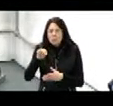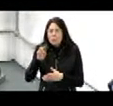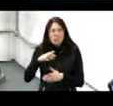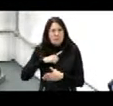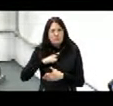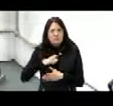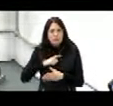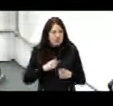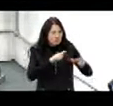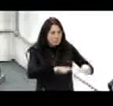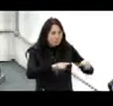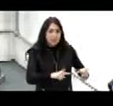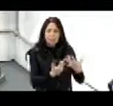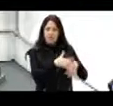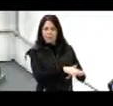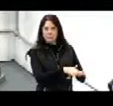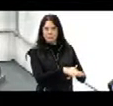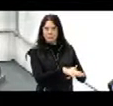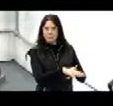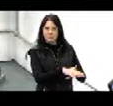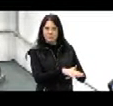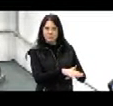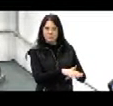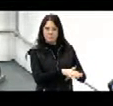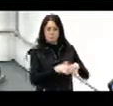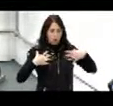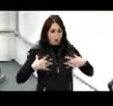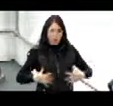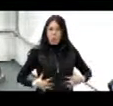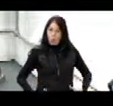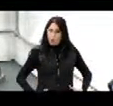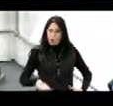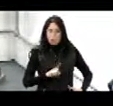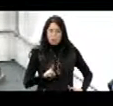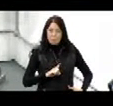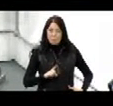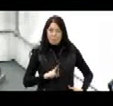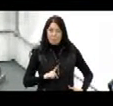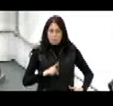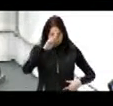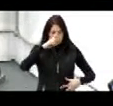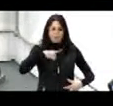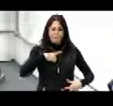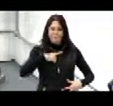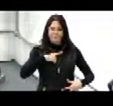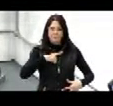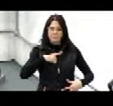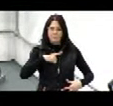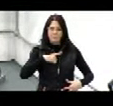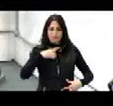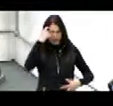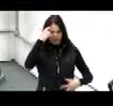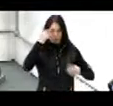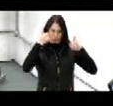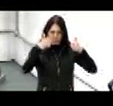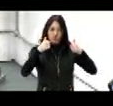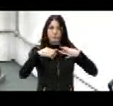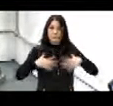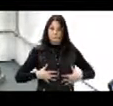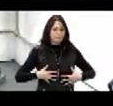um corpo que não respeita o seu intelecto e por isso elas estão numa cadeira de rodas, não quer dizer que elas